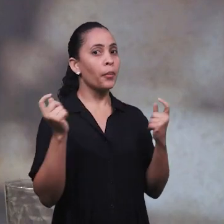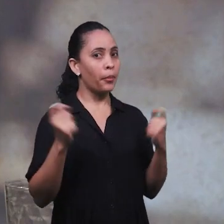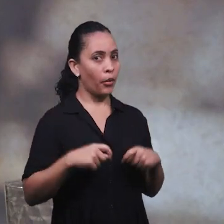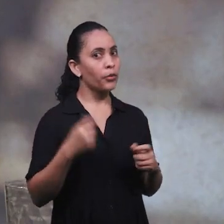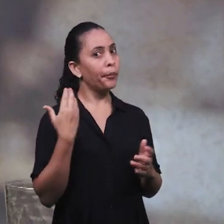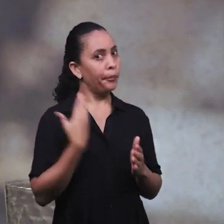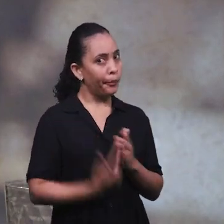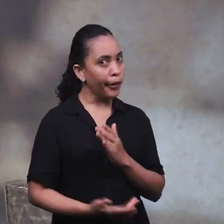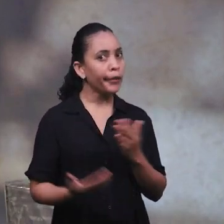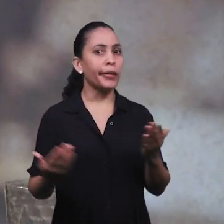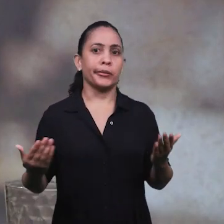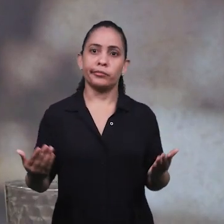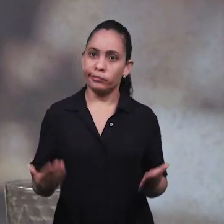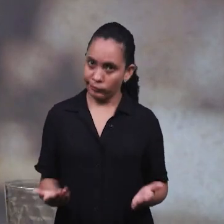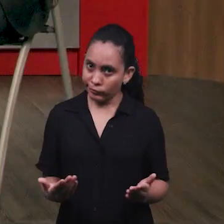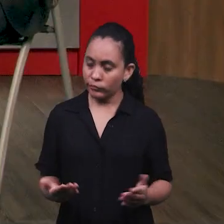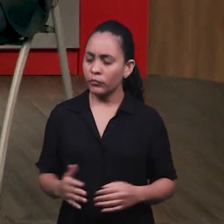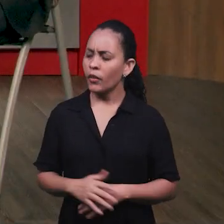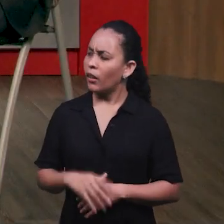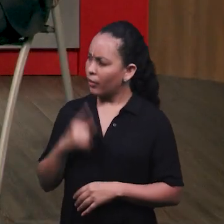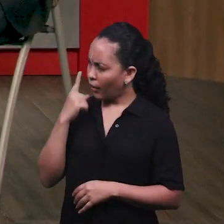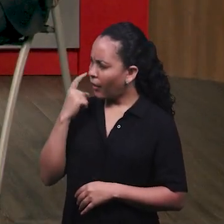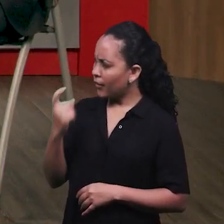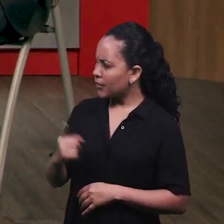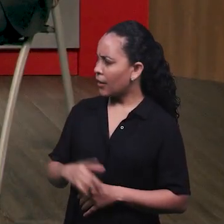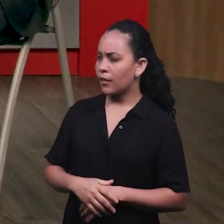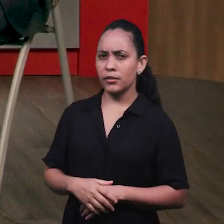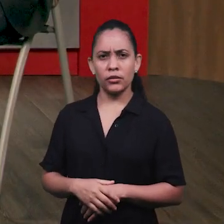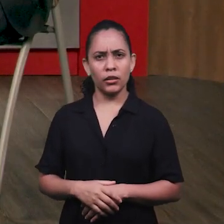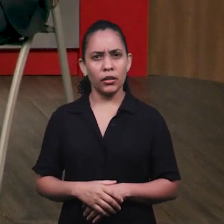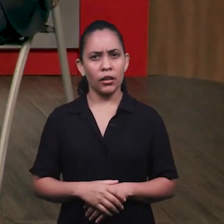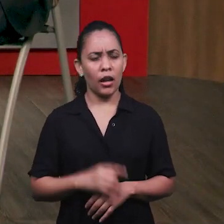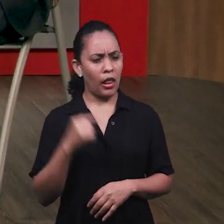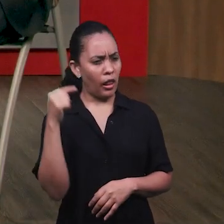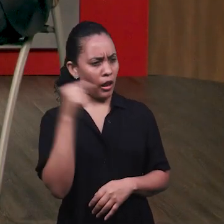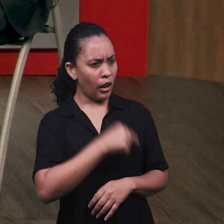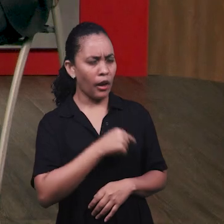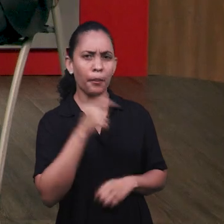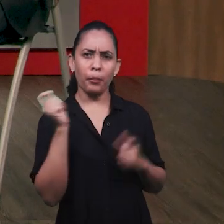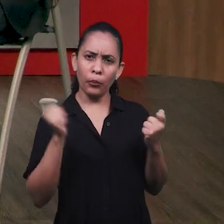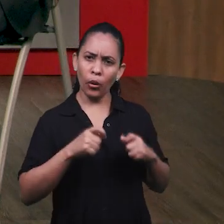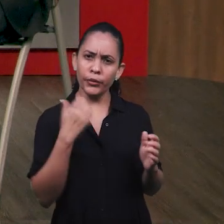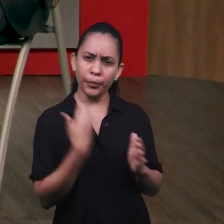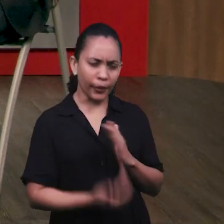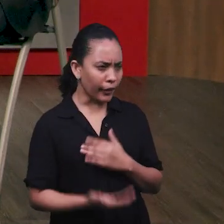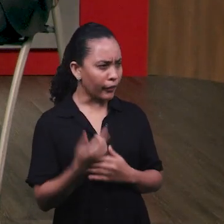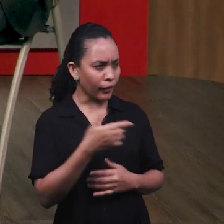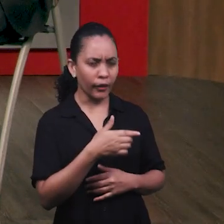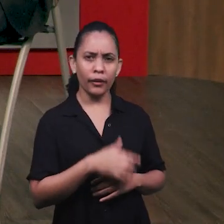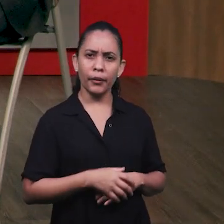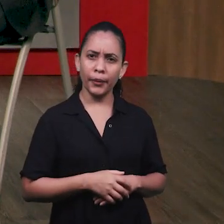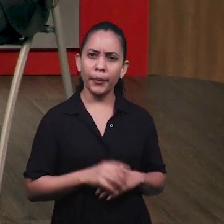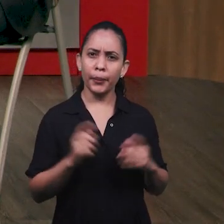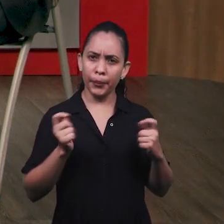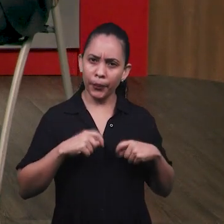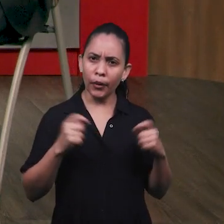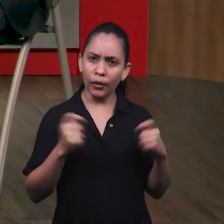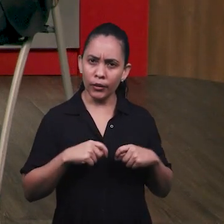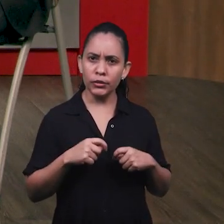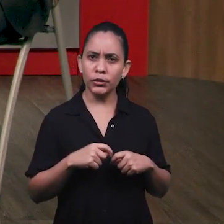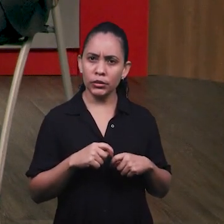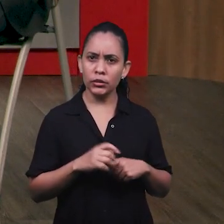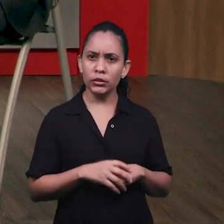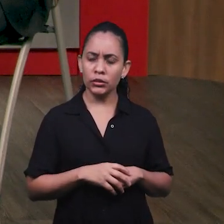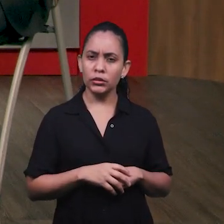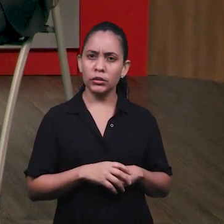atingido nessa execução. Muito interessante. Então quer dizer que o próprio imóvel daquele condômino inadimplente, ele pode ser